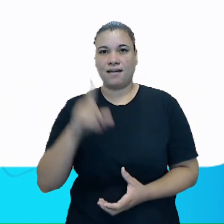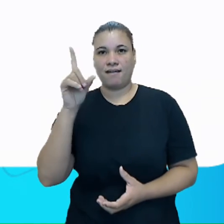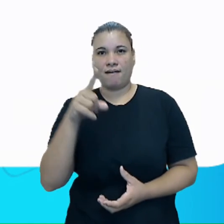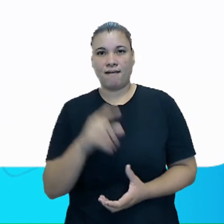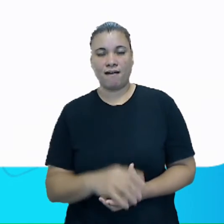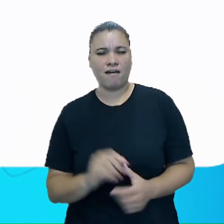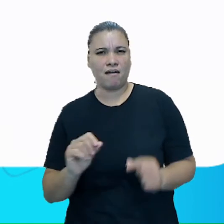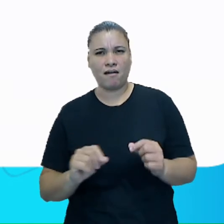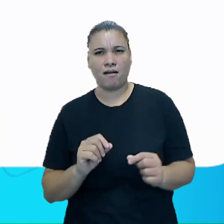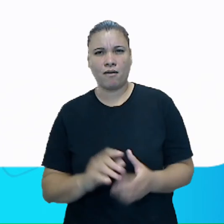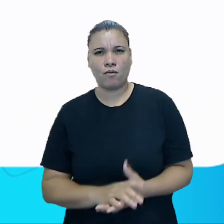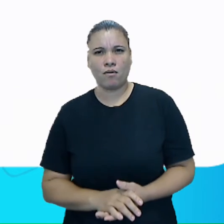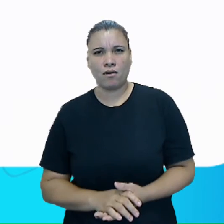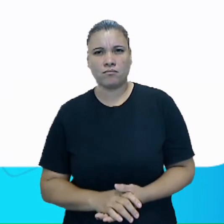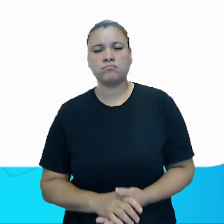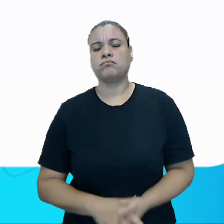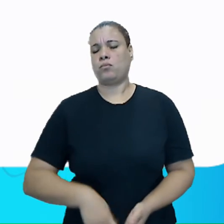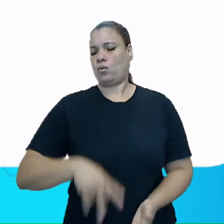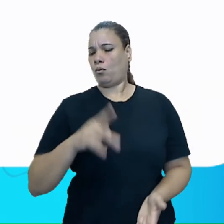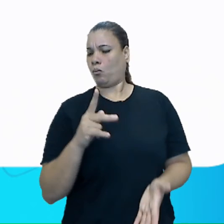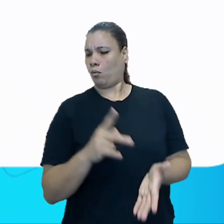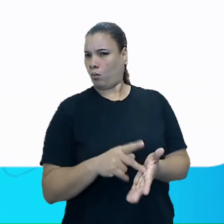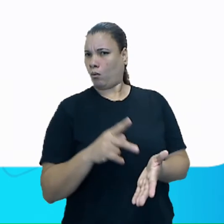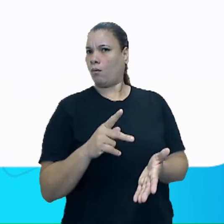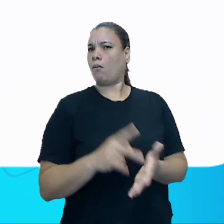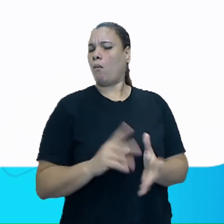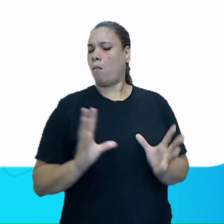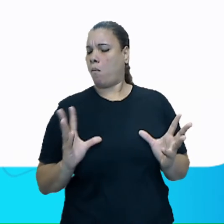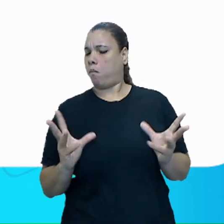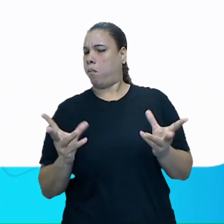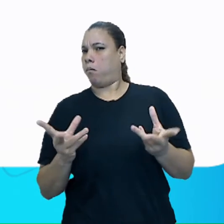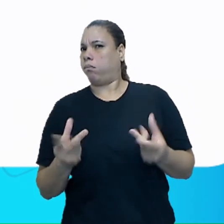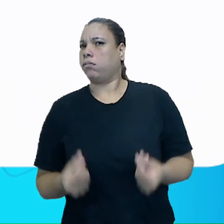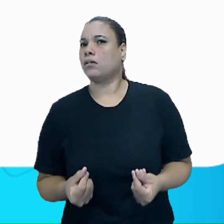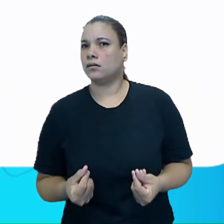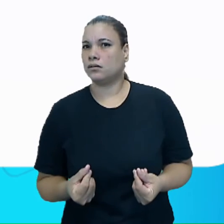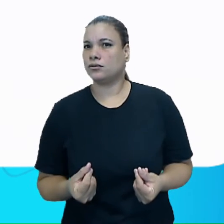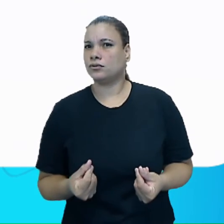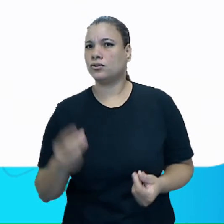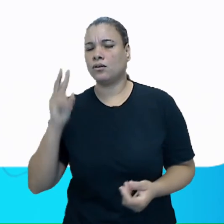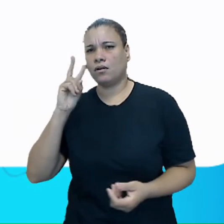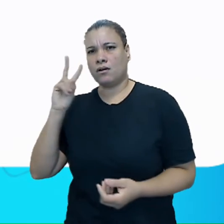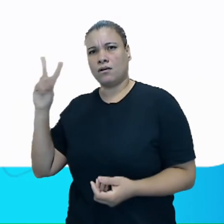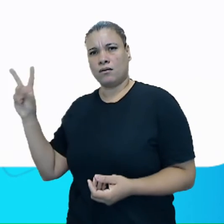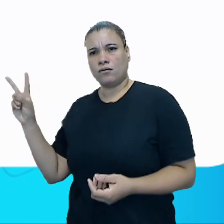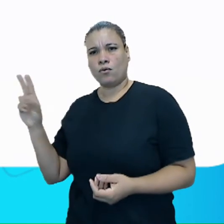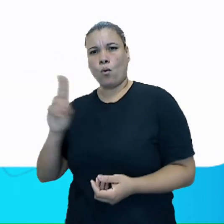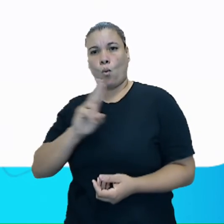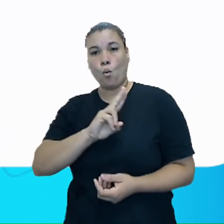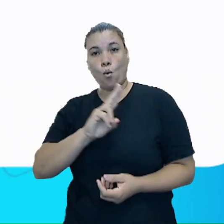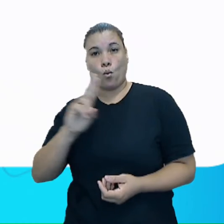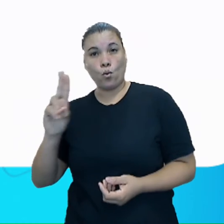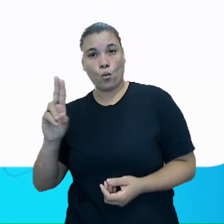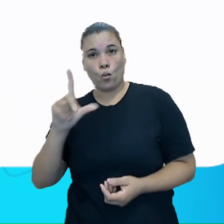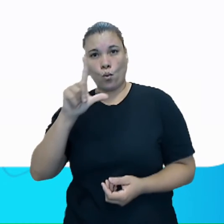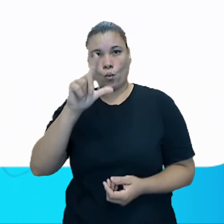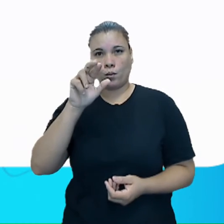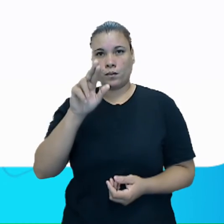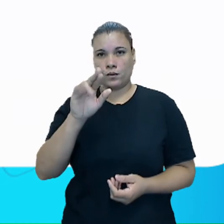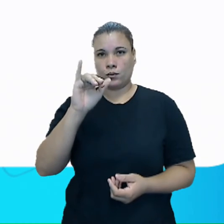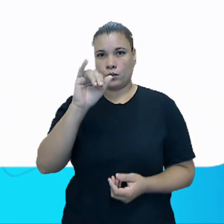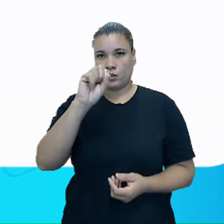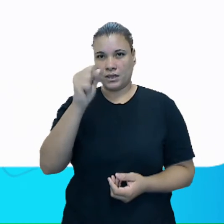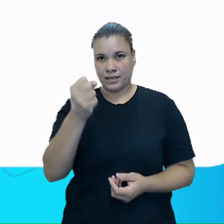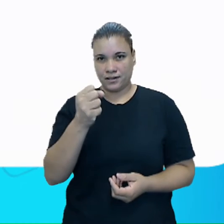aqui? Predicado da frase. Luiz Fernando é o sujeito. Agora, competente está referindo a quem?